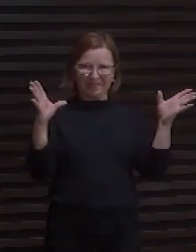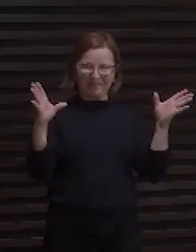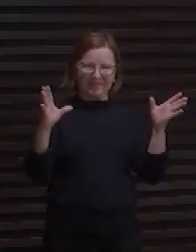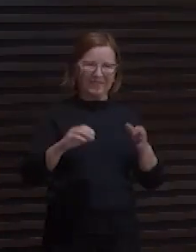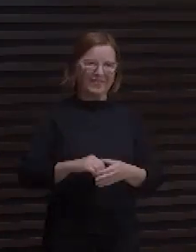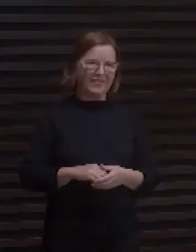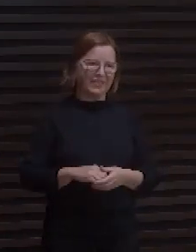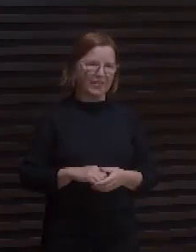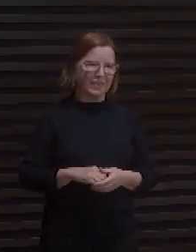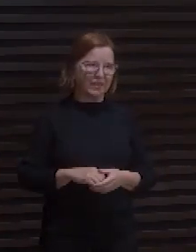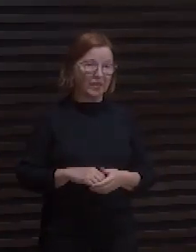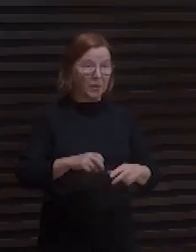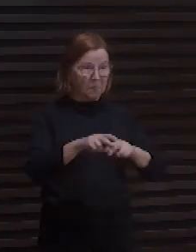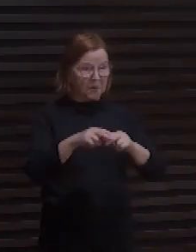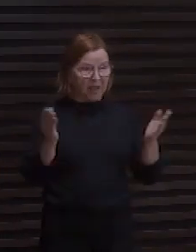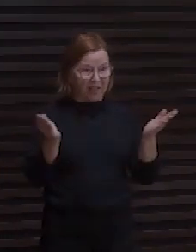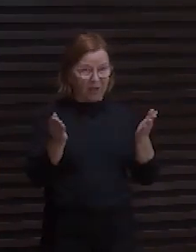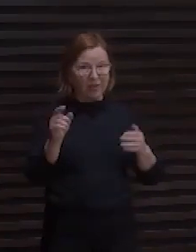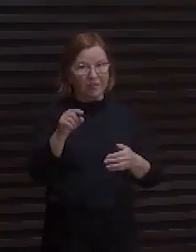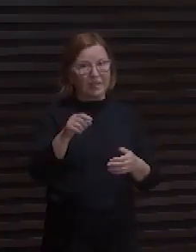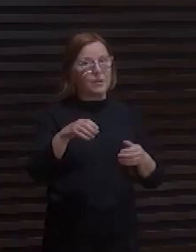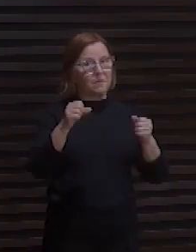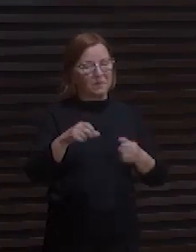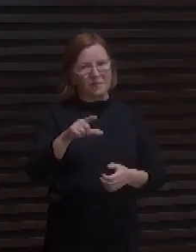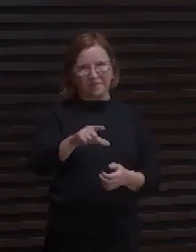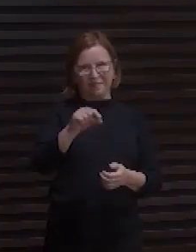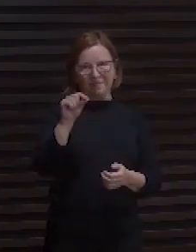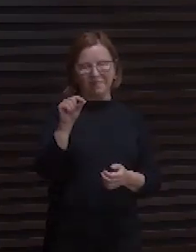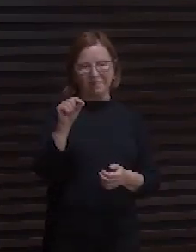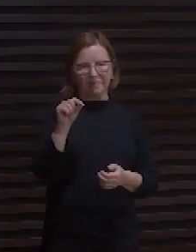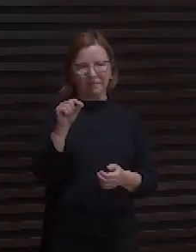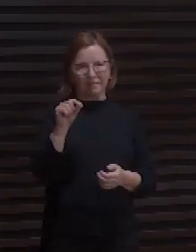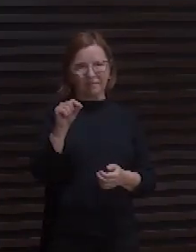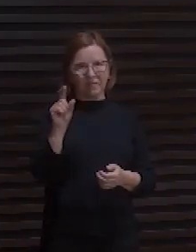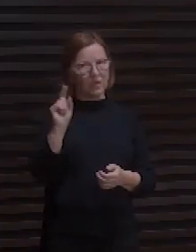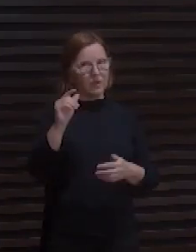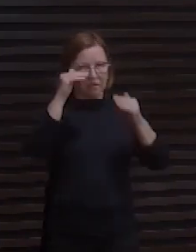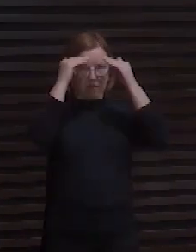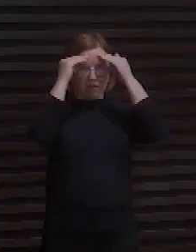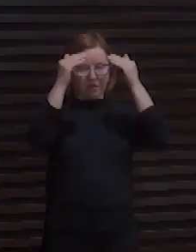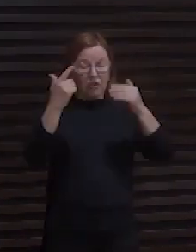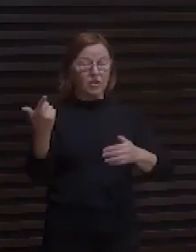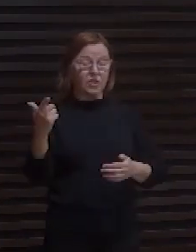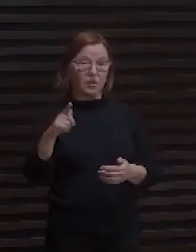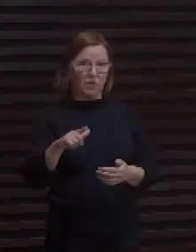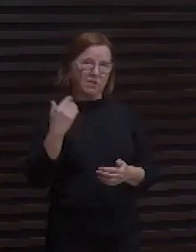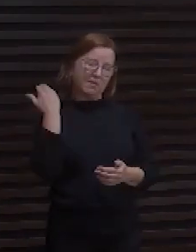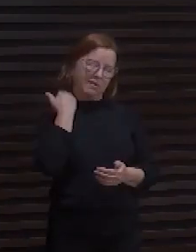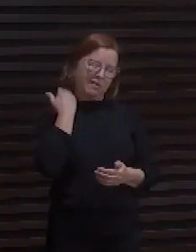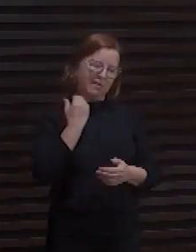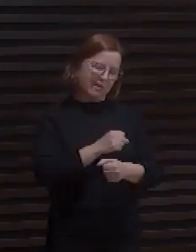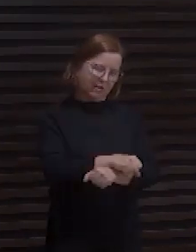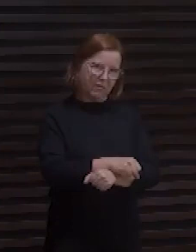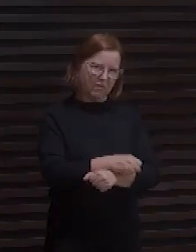E é por isso que agora você pode tomar a decisão de não se submeter de novo a jugo de